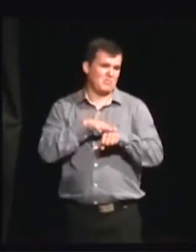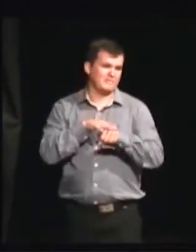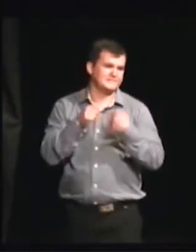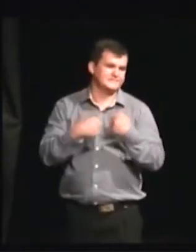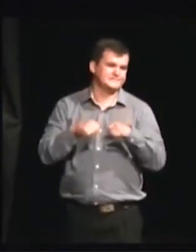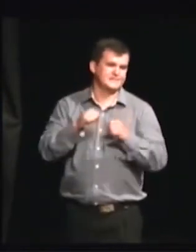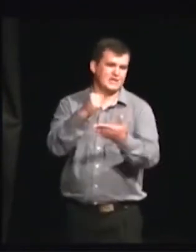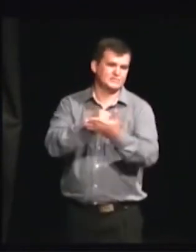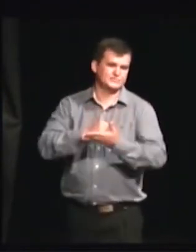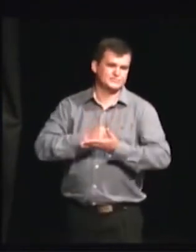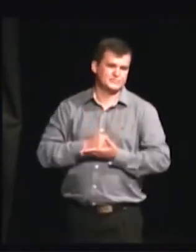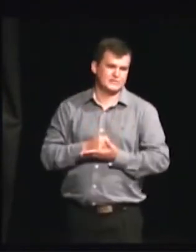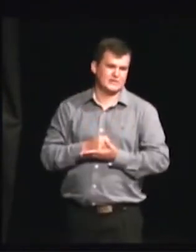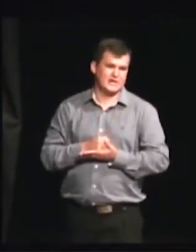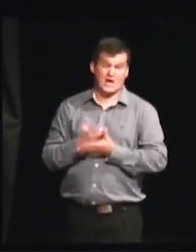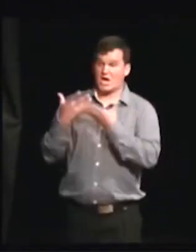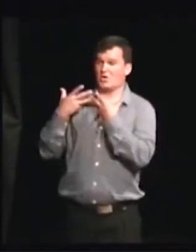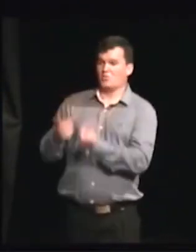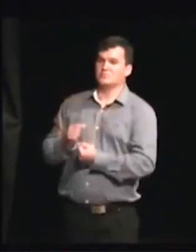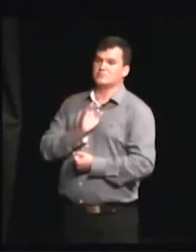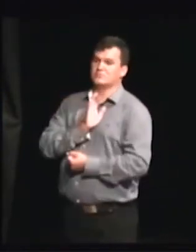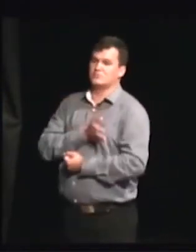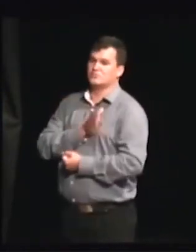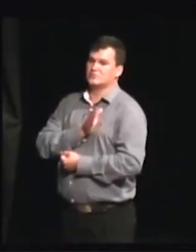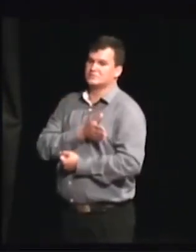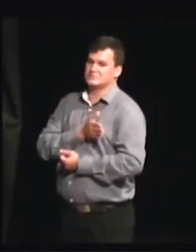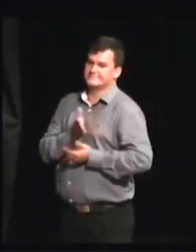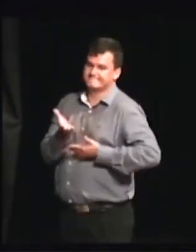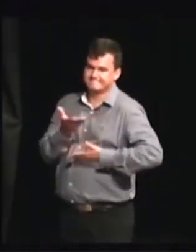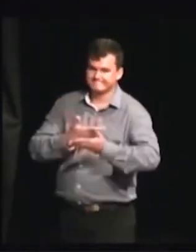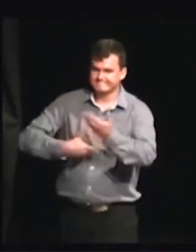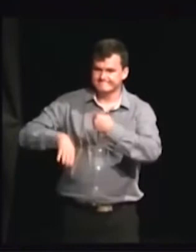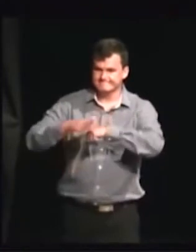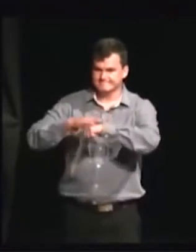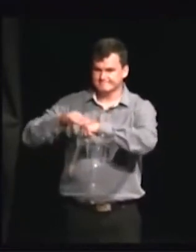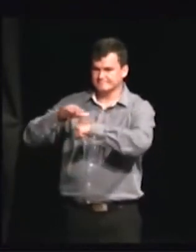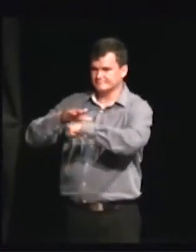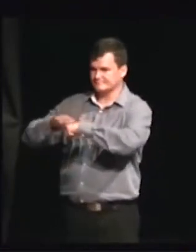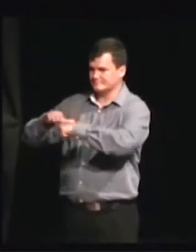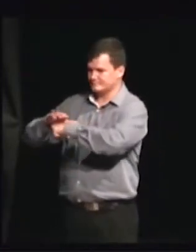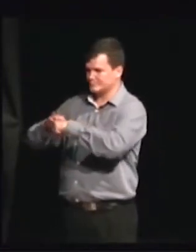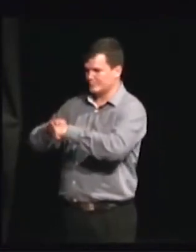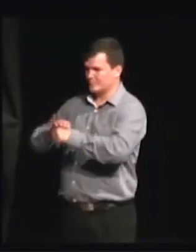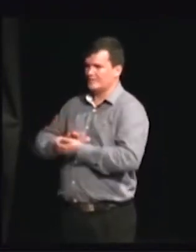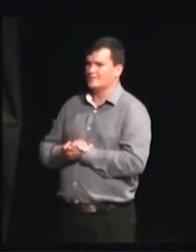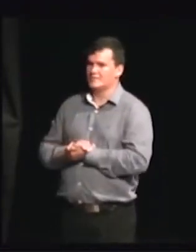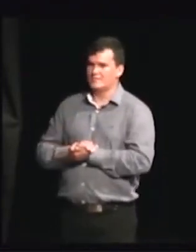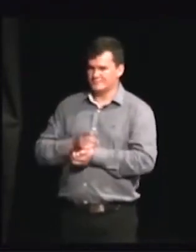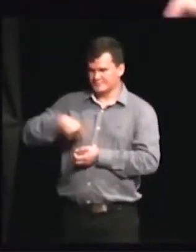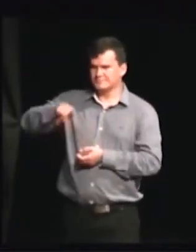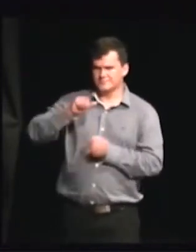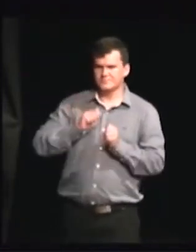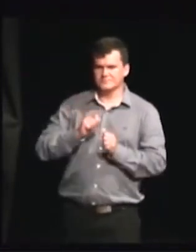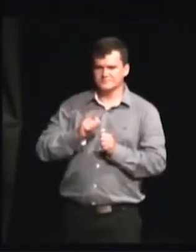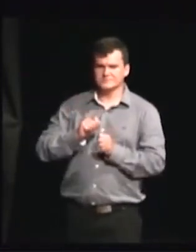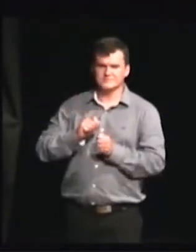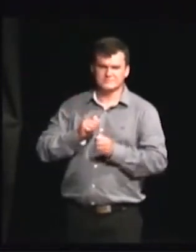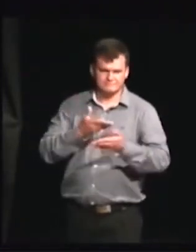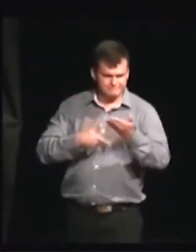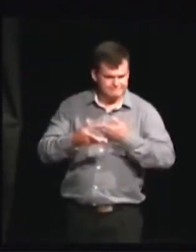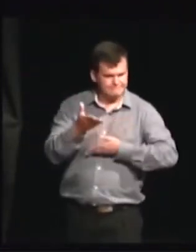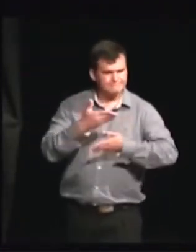de ajuda. Acolha o coração e cuide uns dos outros. Cuidemos uns de nós, para que a gente possa cuidar